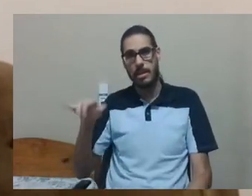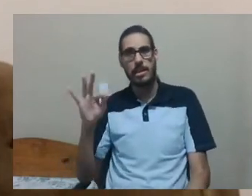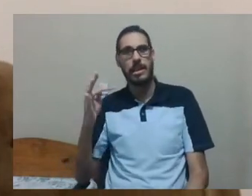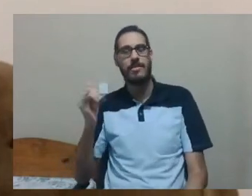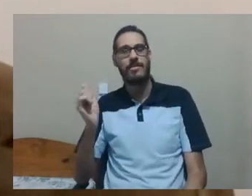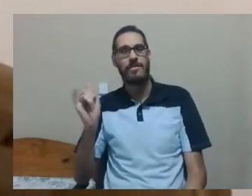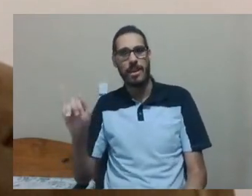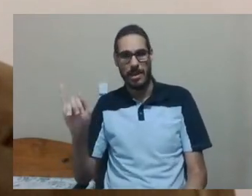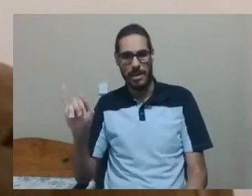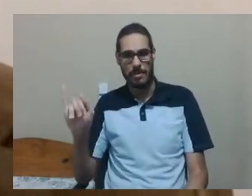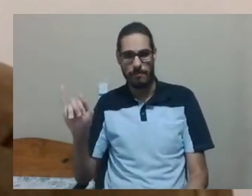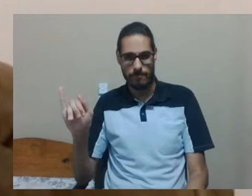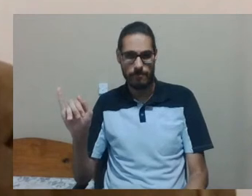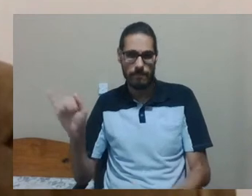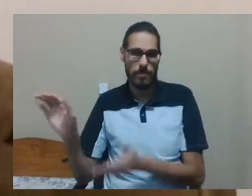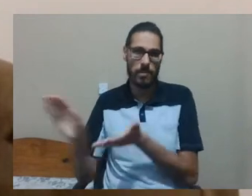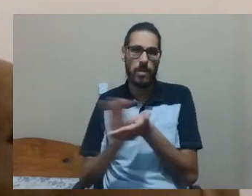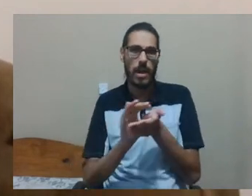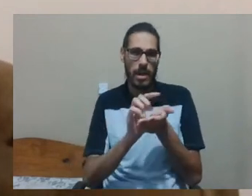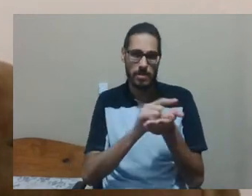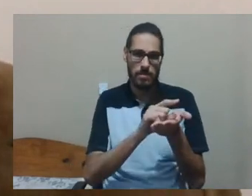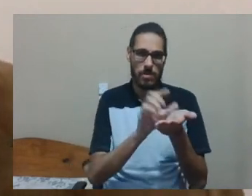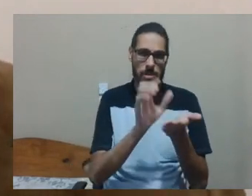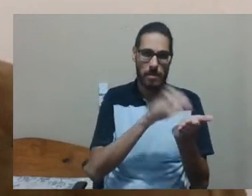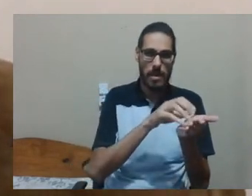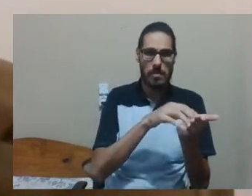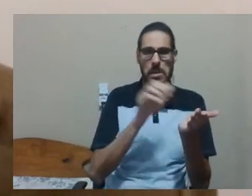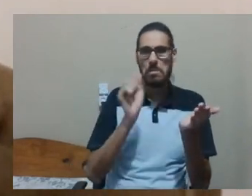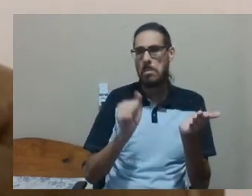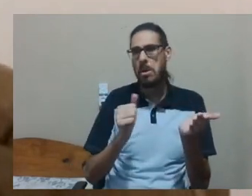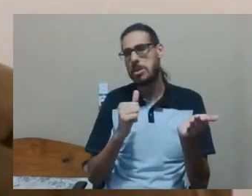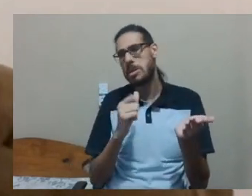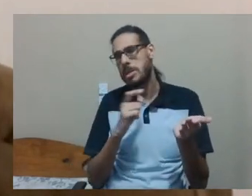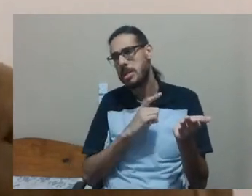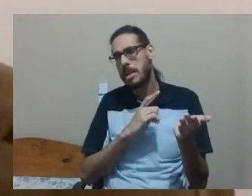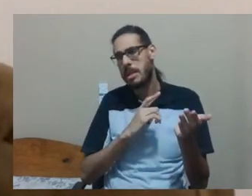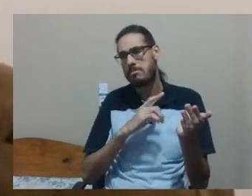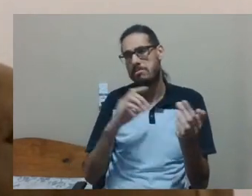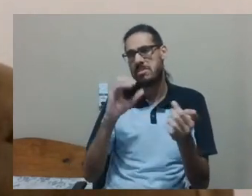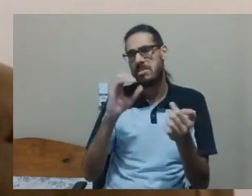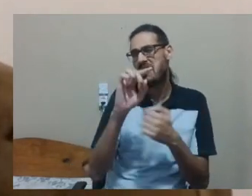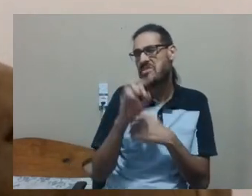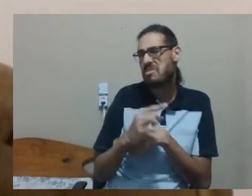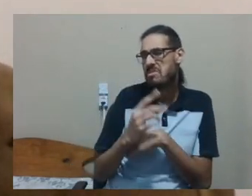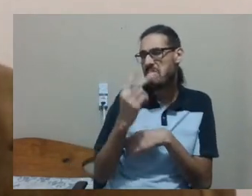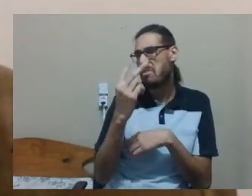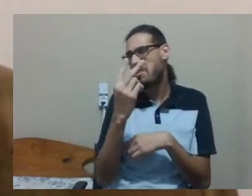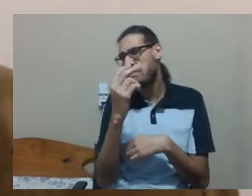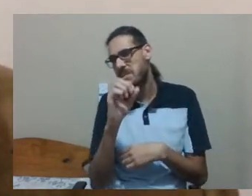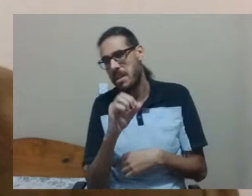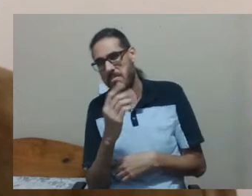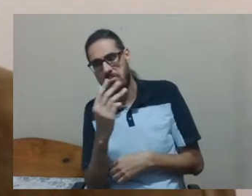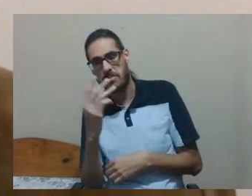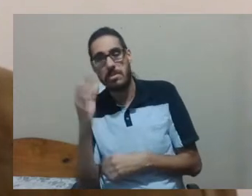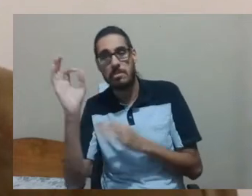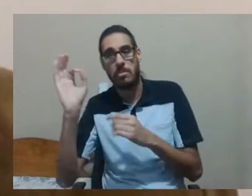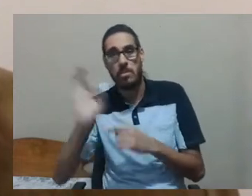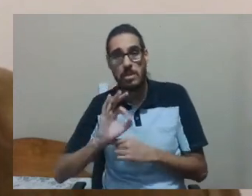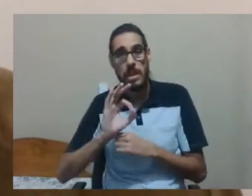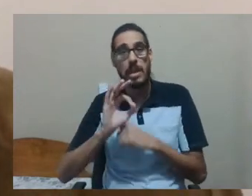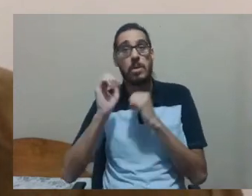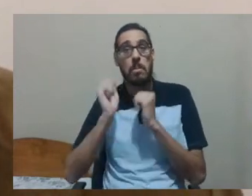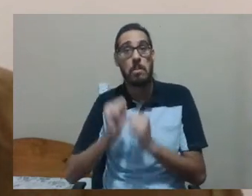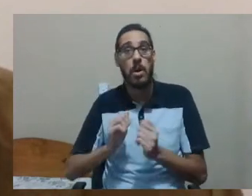possa haver uma pequena contribuição de 0,2%, 0,3% e que a gente possa, se aprovado nos conselhos, se todos